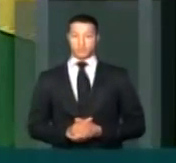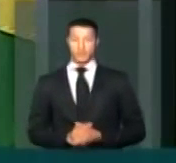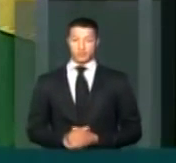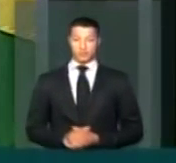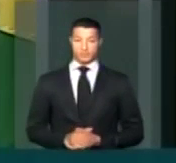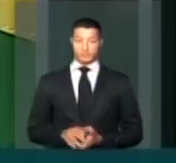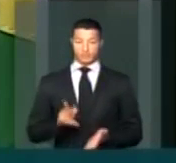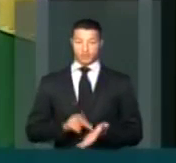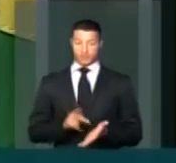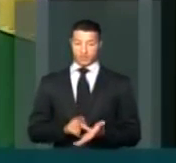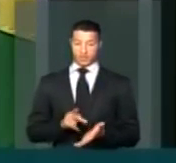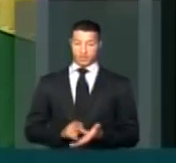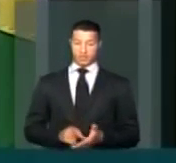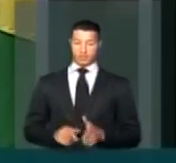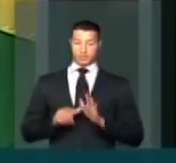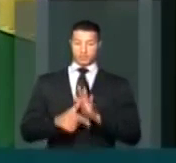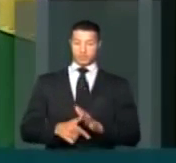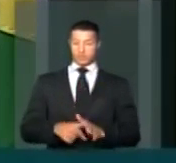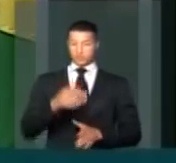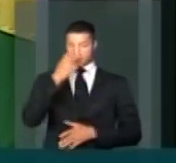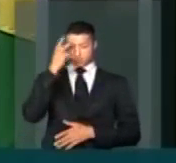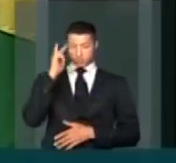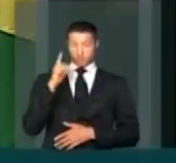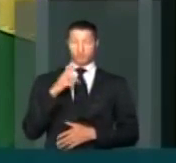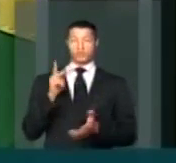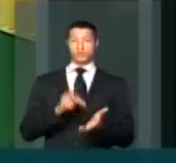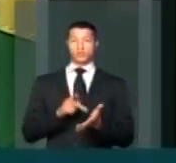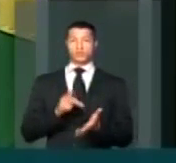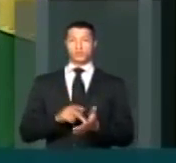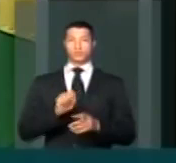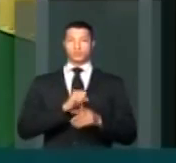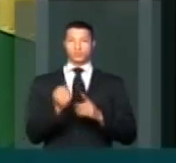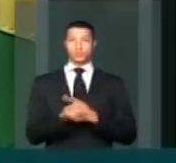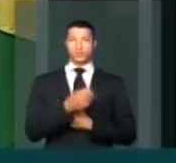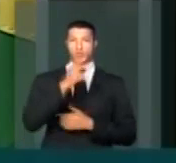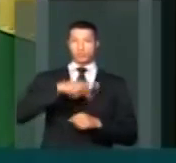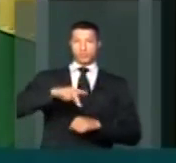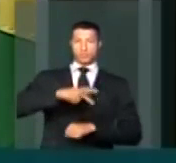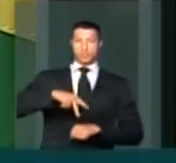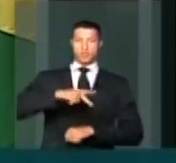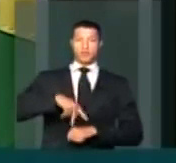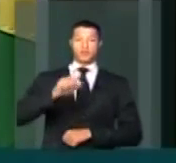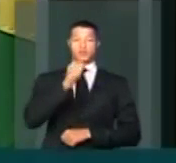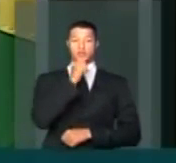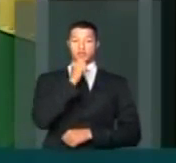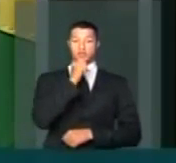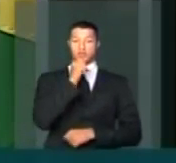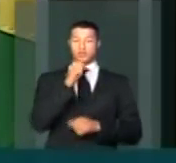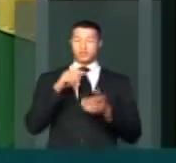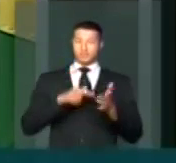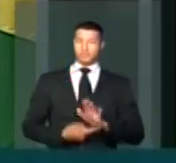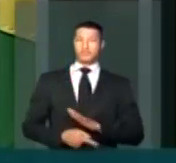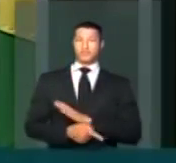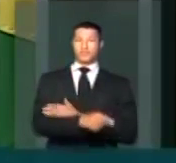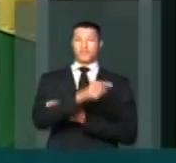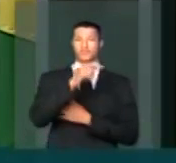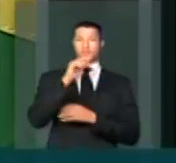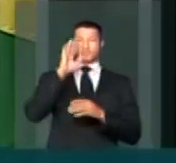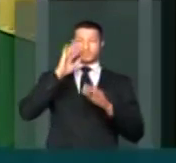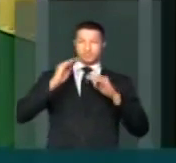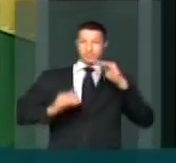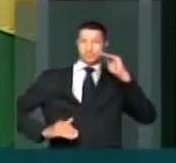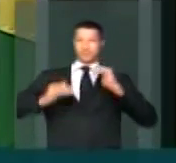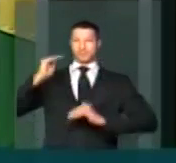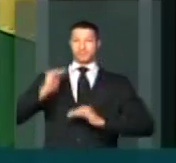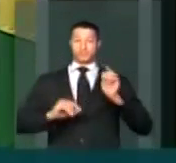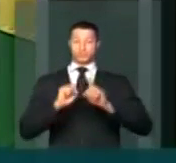verdadeira emancipação do indivíduo, a autêntica redenção social de um país que ainda amarga profundas